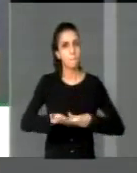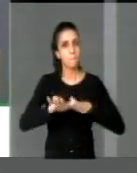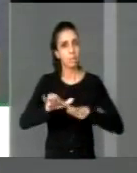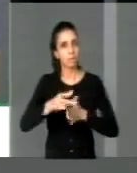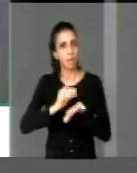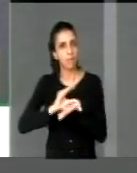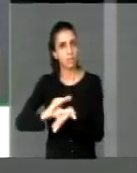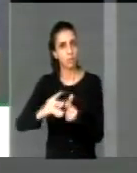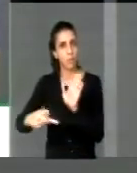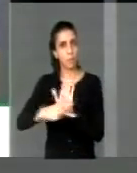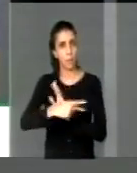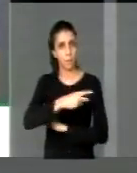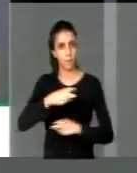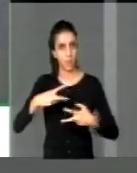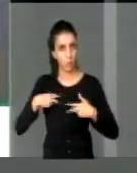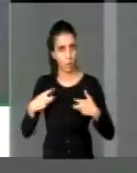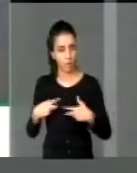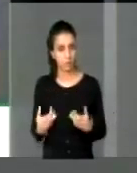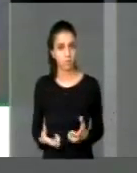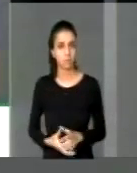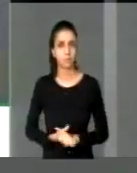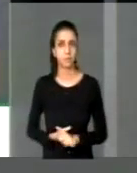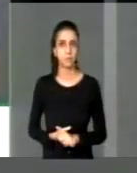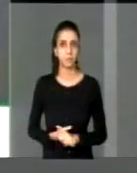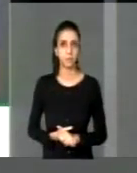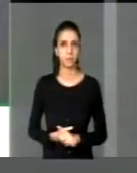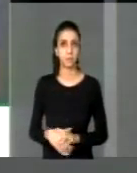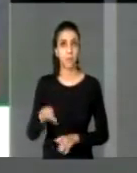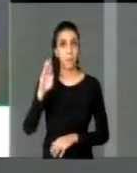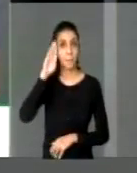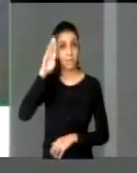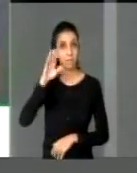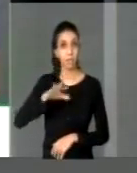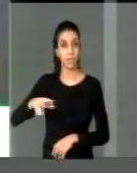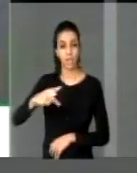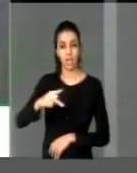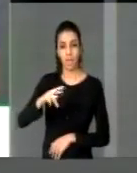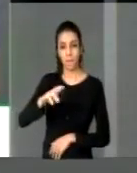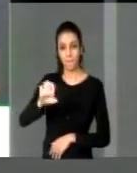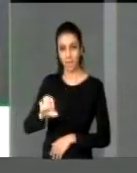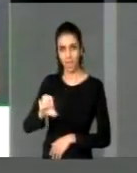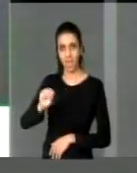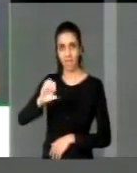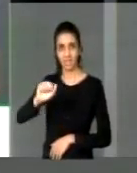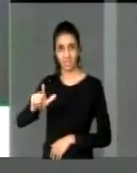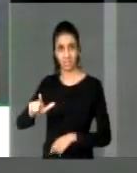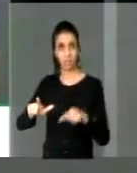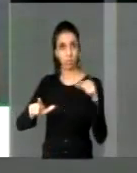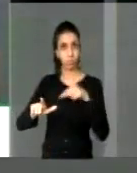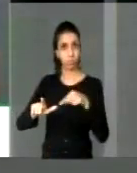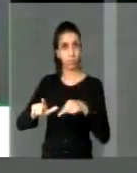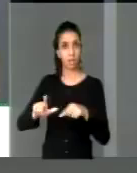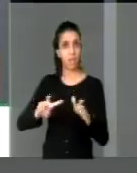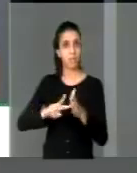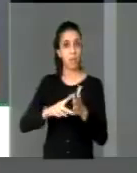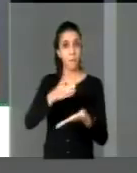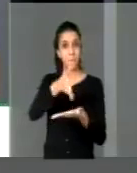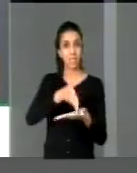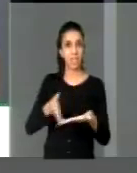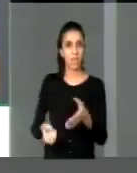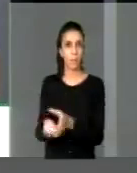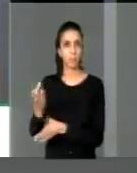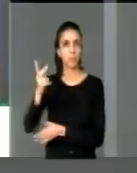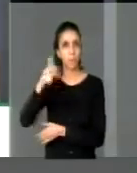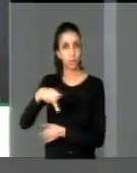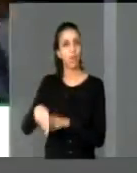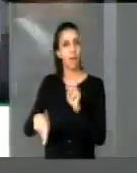da Petrobras, especialmente no pré-sal, responsável hoje por metade da produção de petróleo, cerca